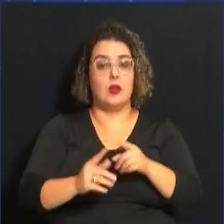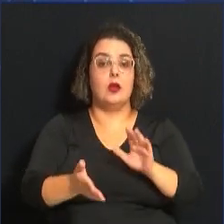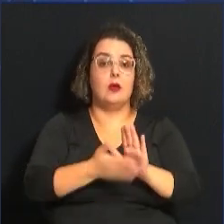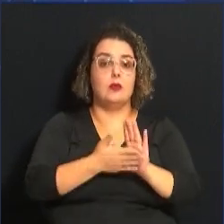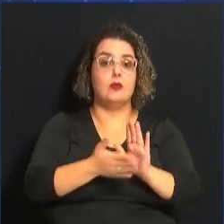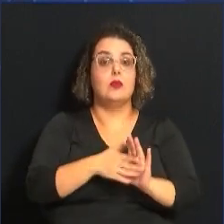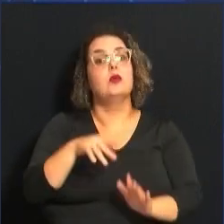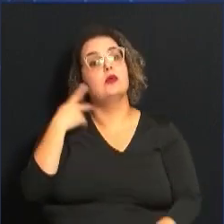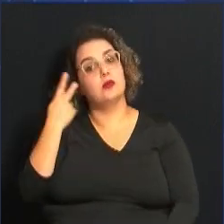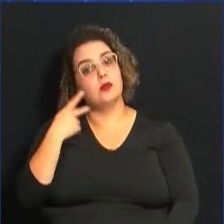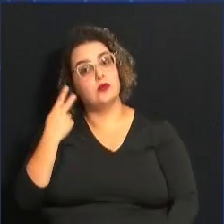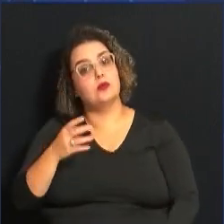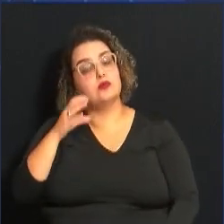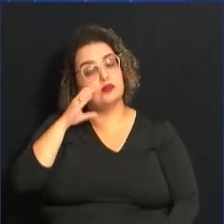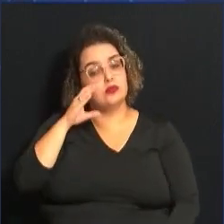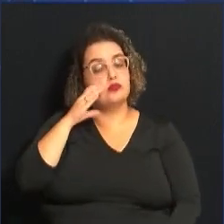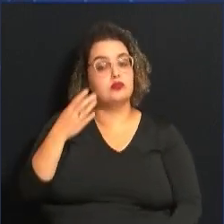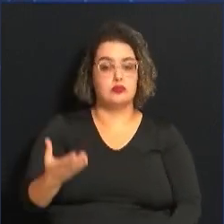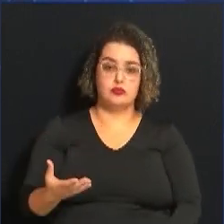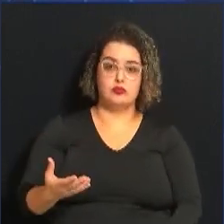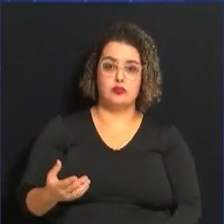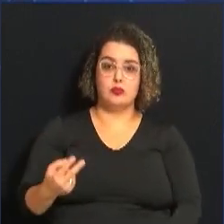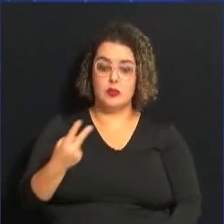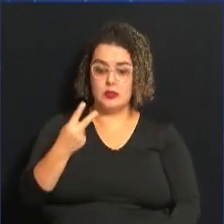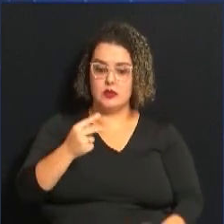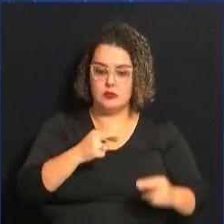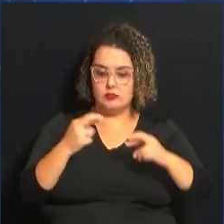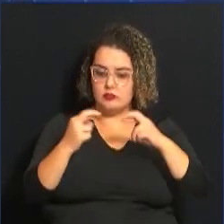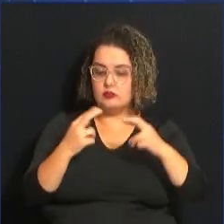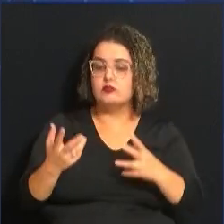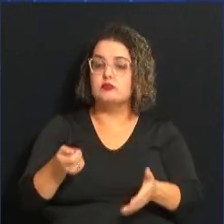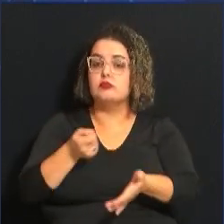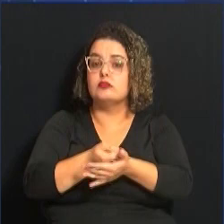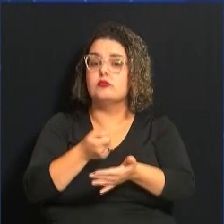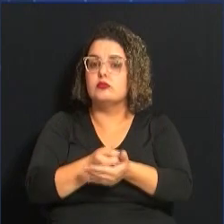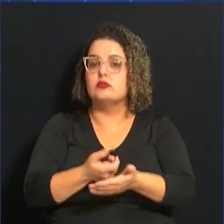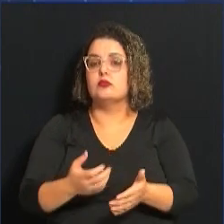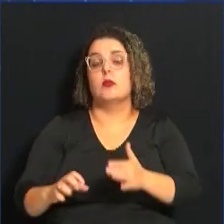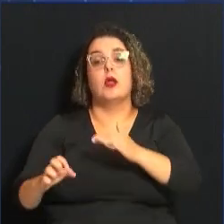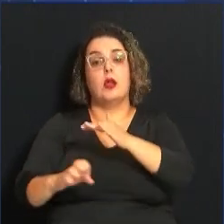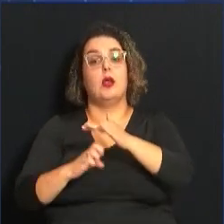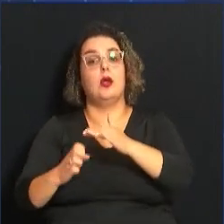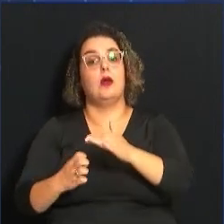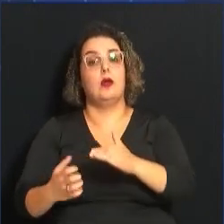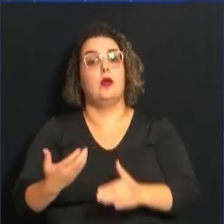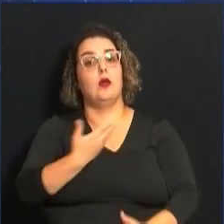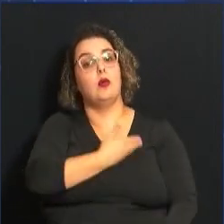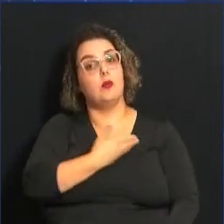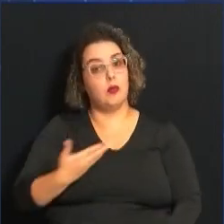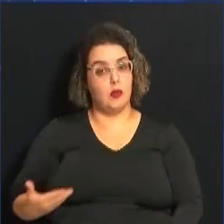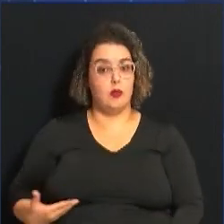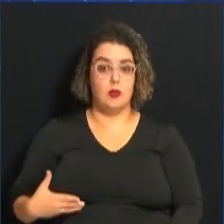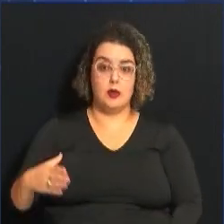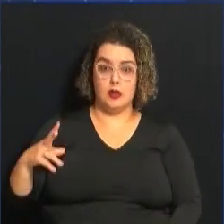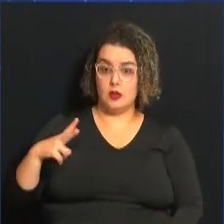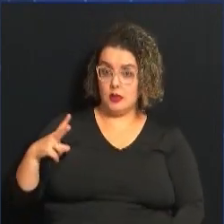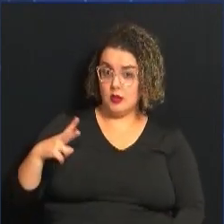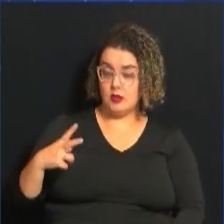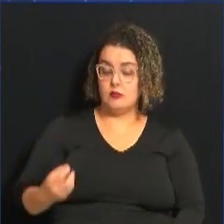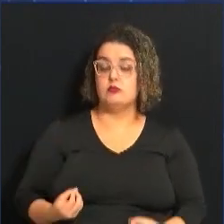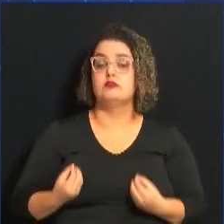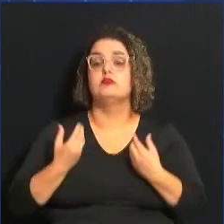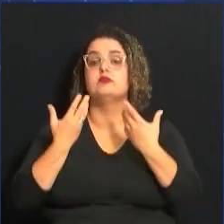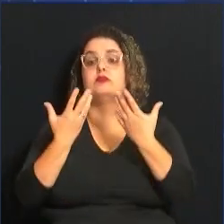vereador Luiz Cirilo, em segunda análise, que obriga as empresas públicas municipais a fornecer